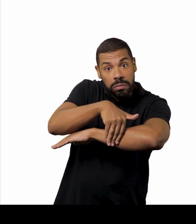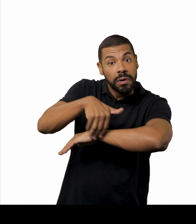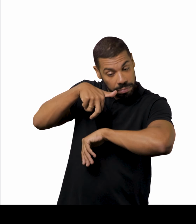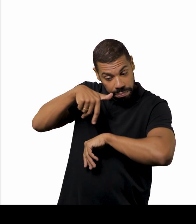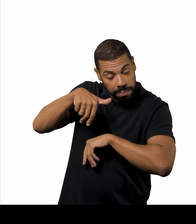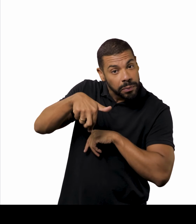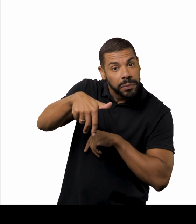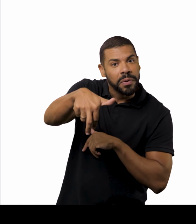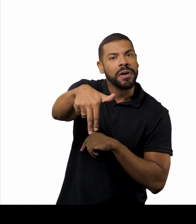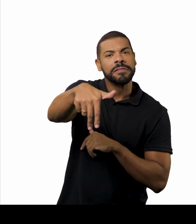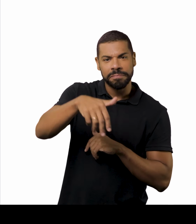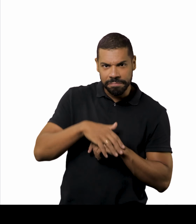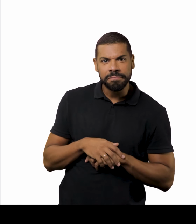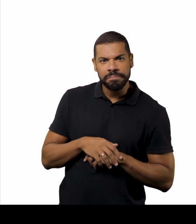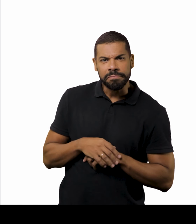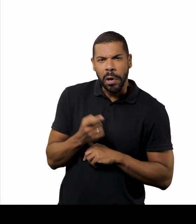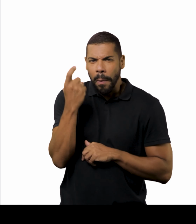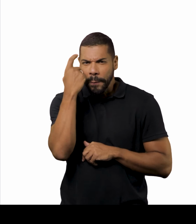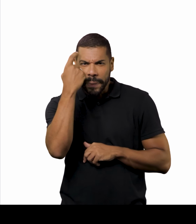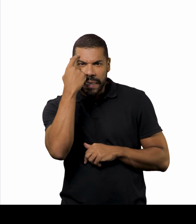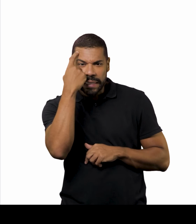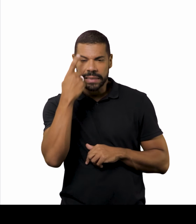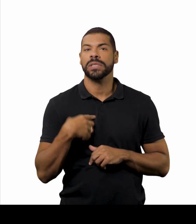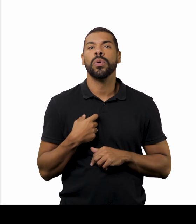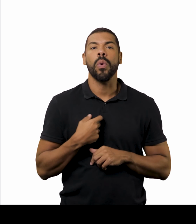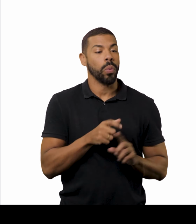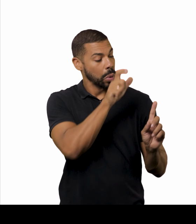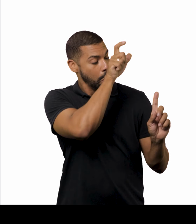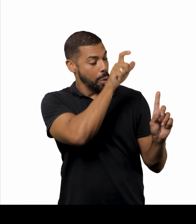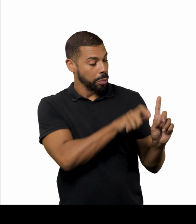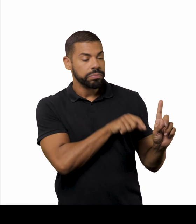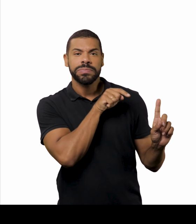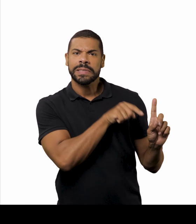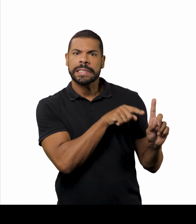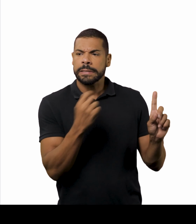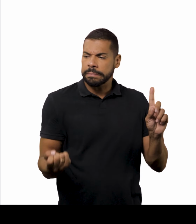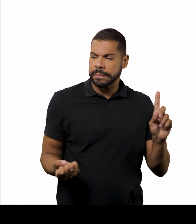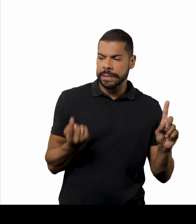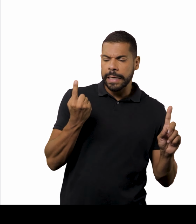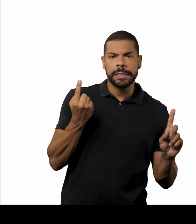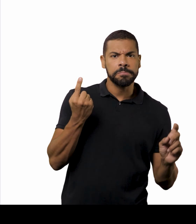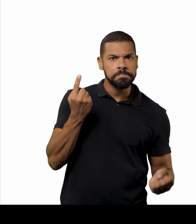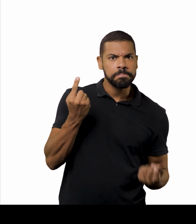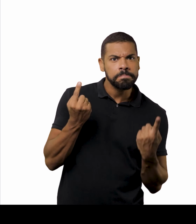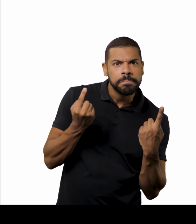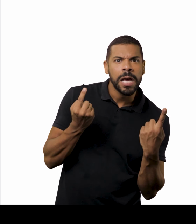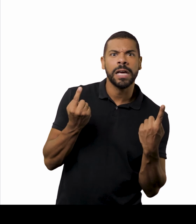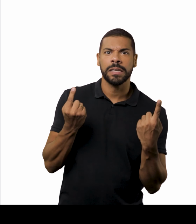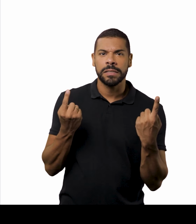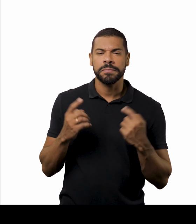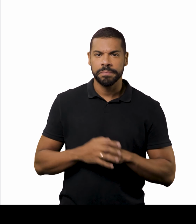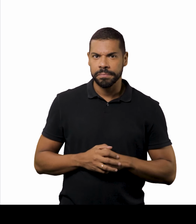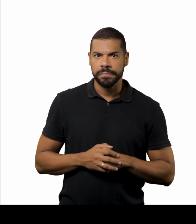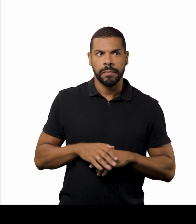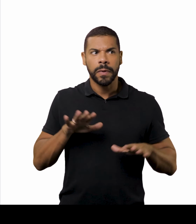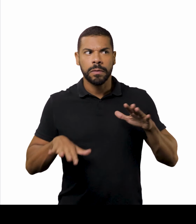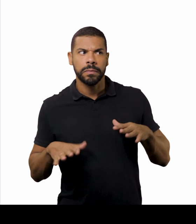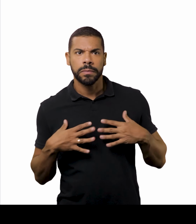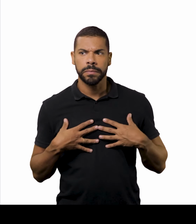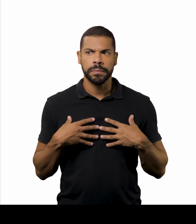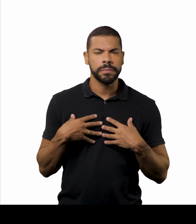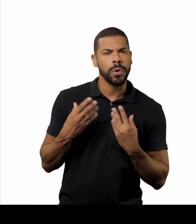né? Para essa peça a gente tá pensando nesse corpo, nessa forma estranha, nessa forma que causa algum